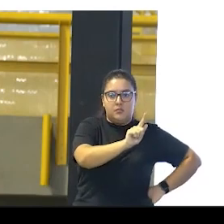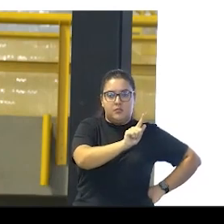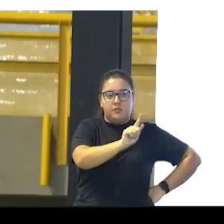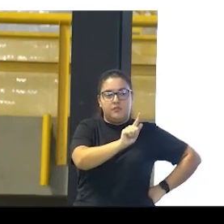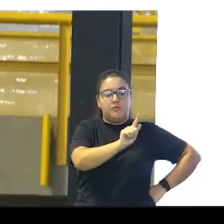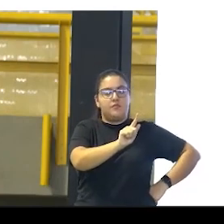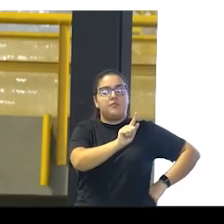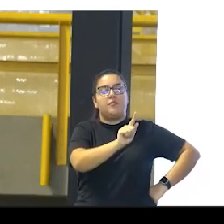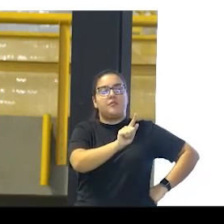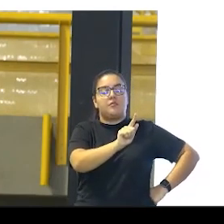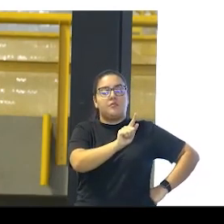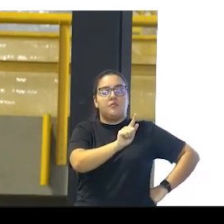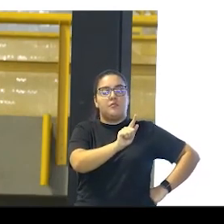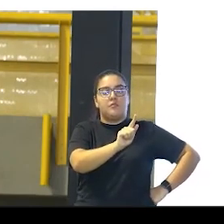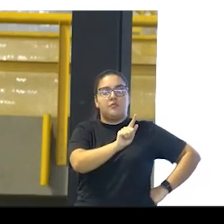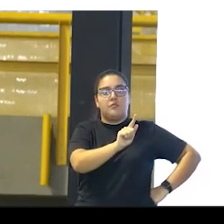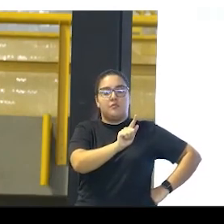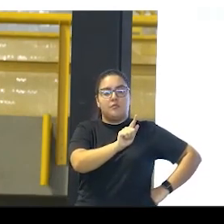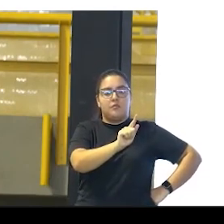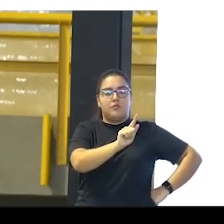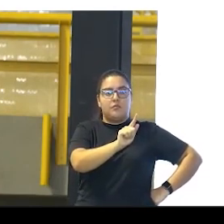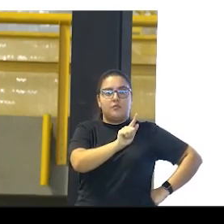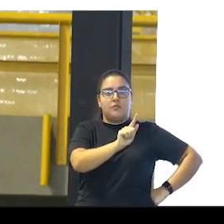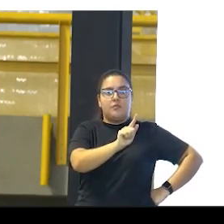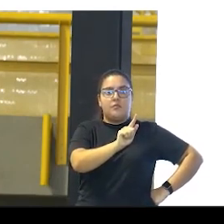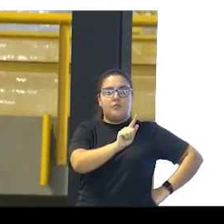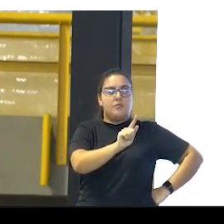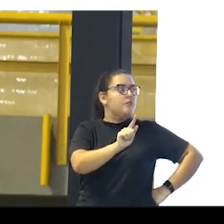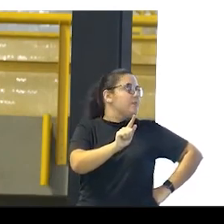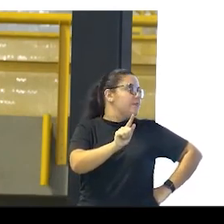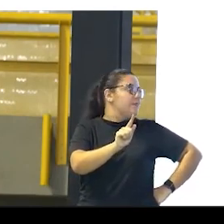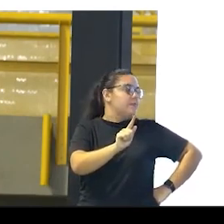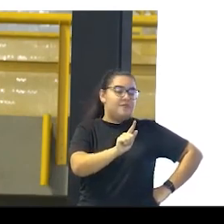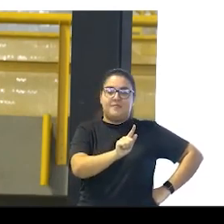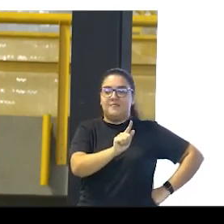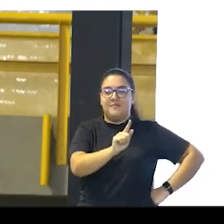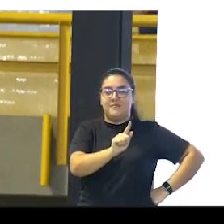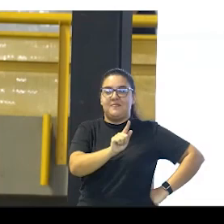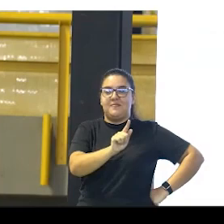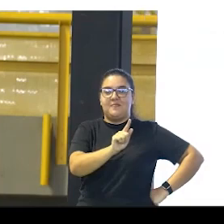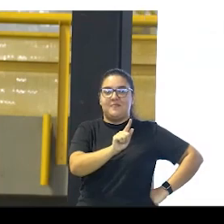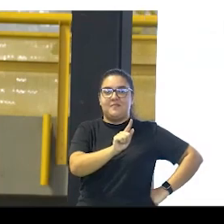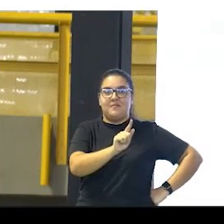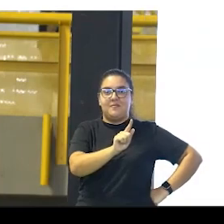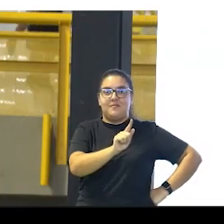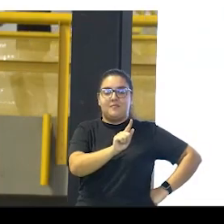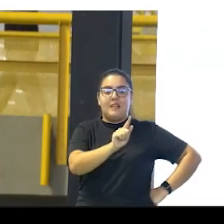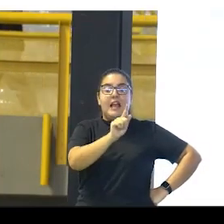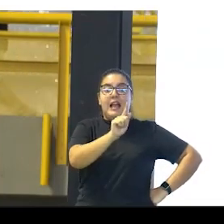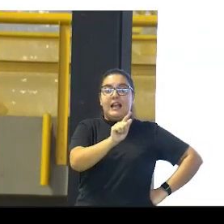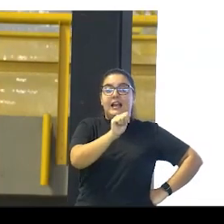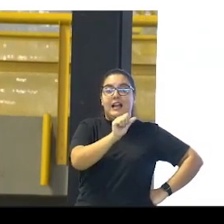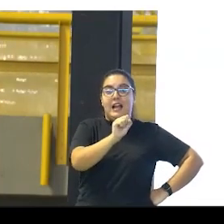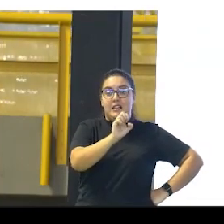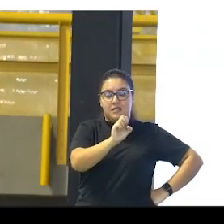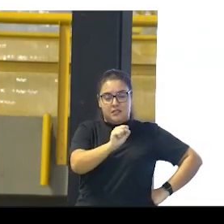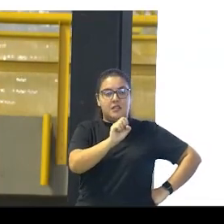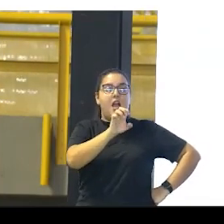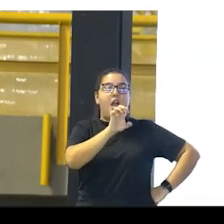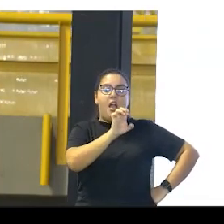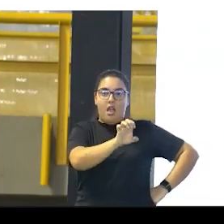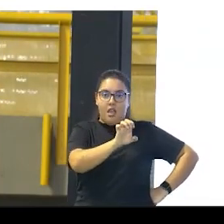de gato. O senhor. Não, já fui. Tá? G de gases. é